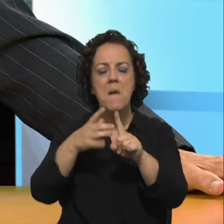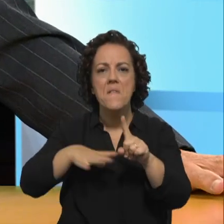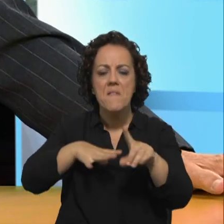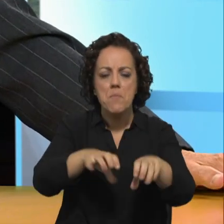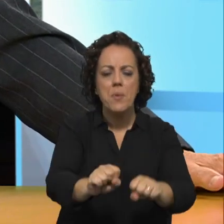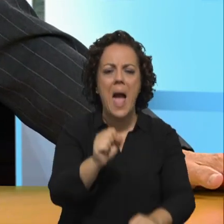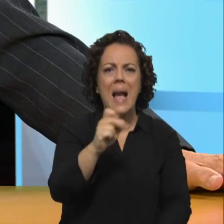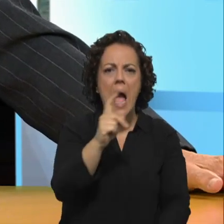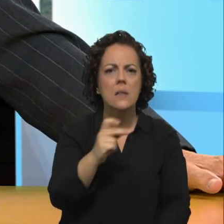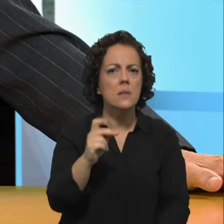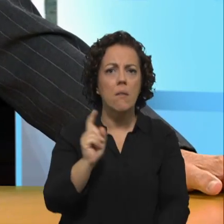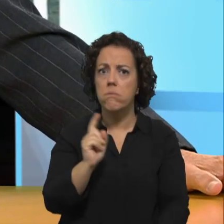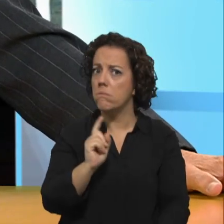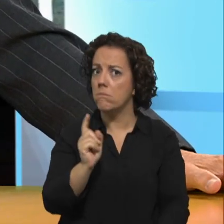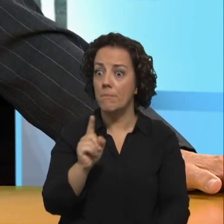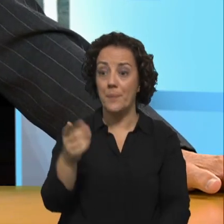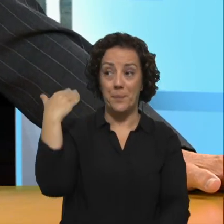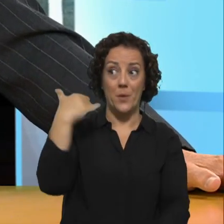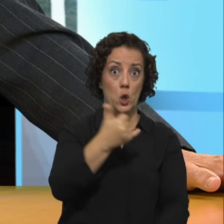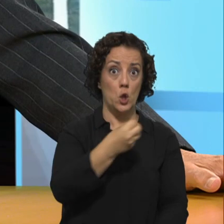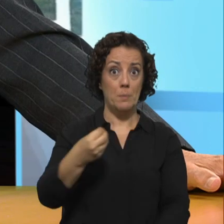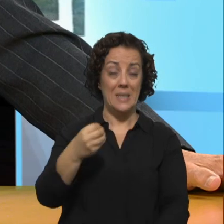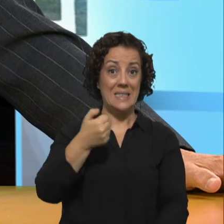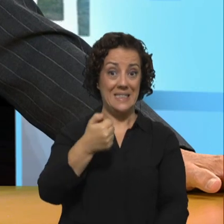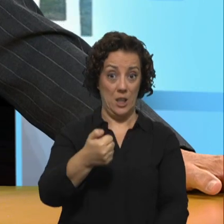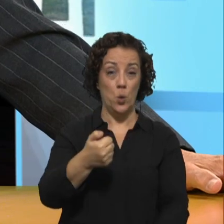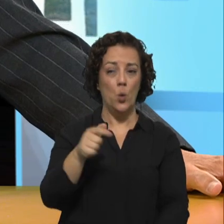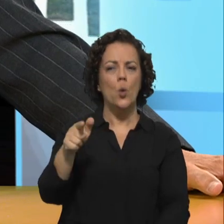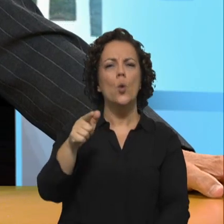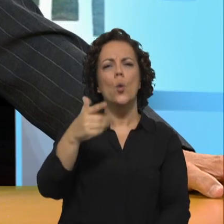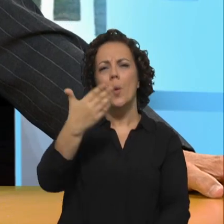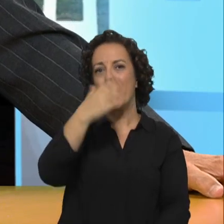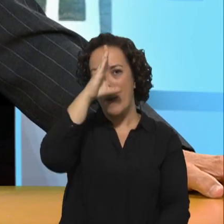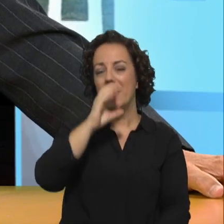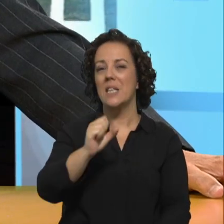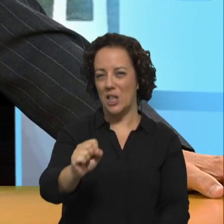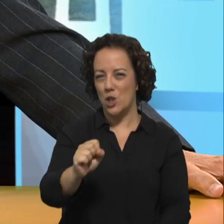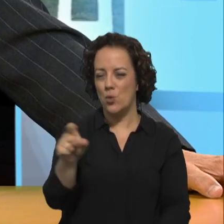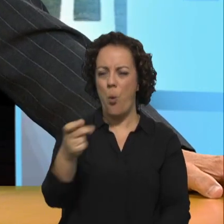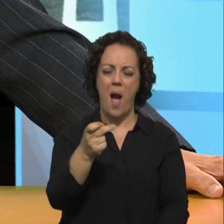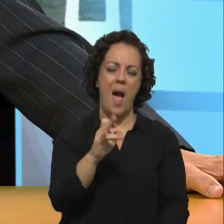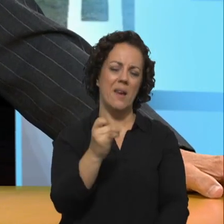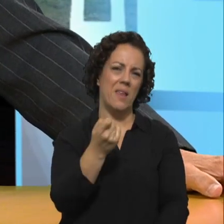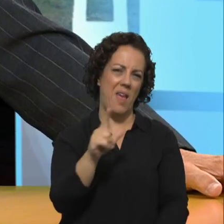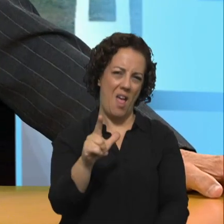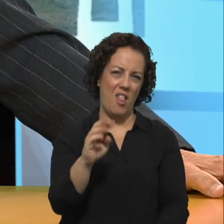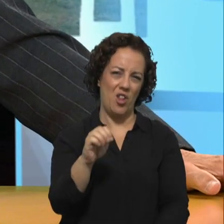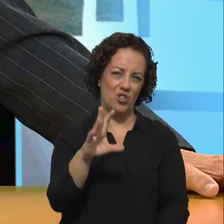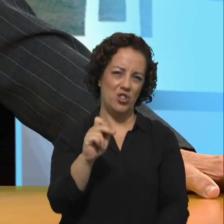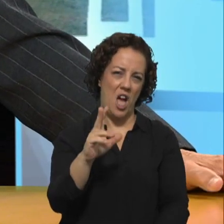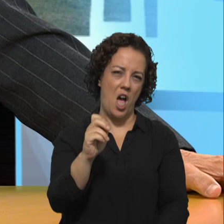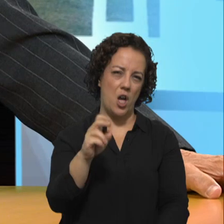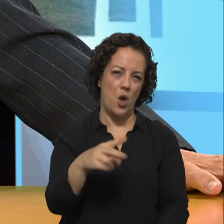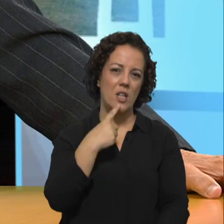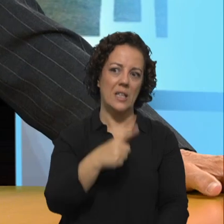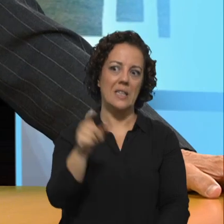É preciso saber que em 2005, o primeiro-ministro Ariel Sharon, que todos consideravam na altura uma espécie de